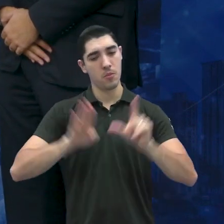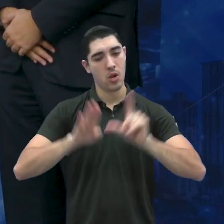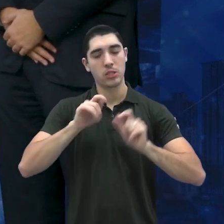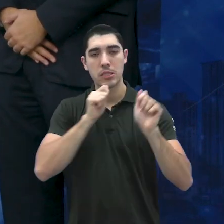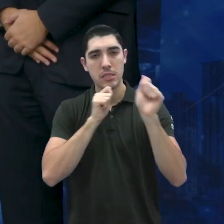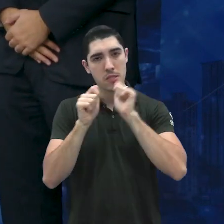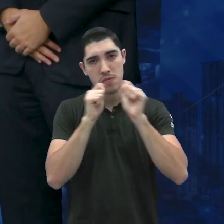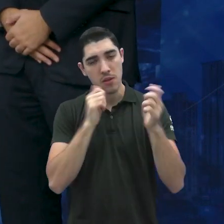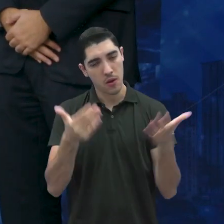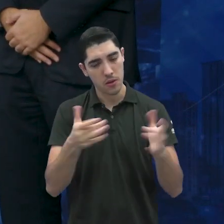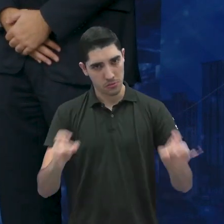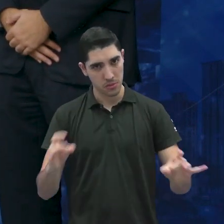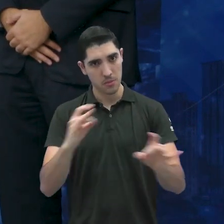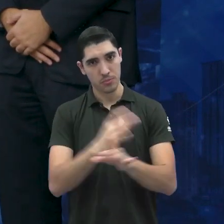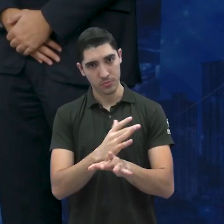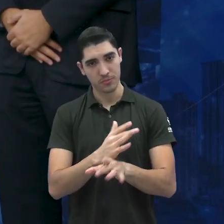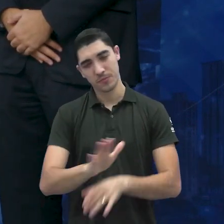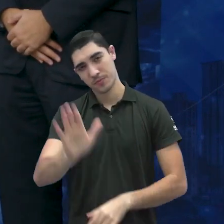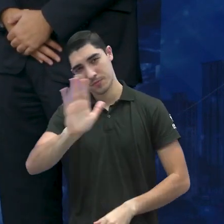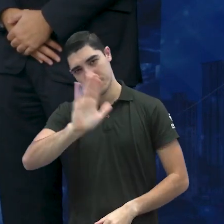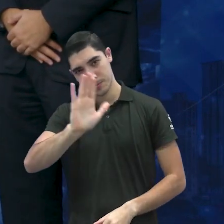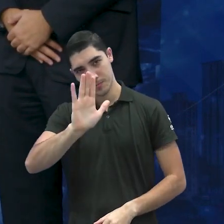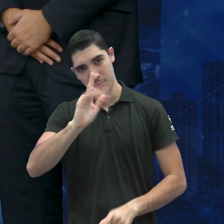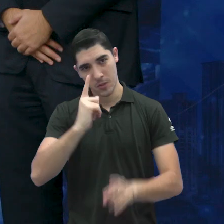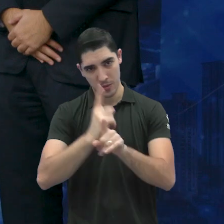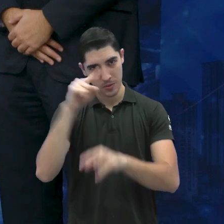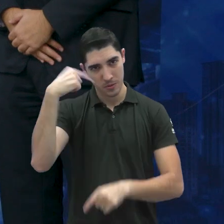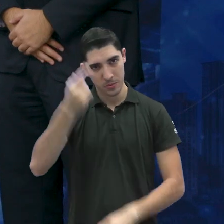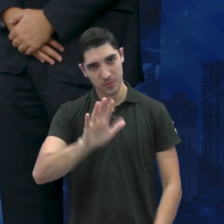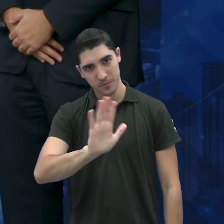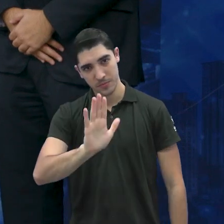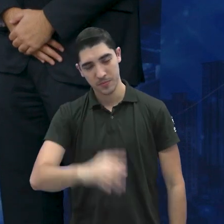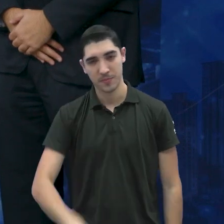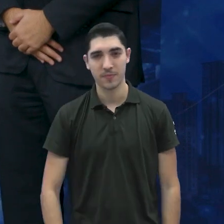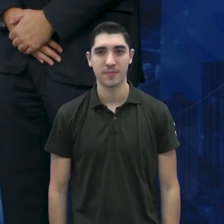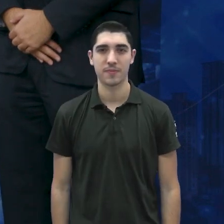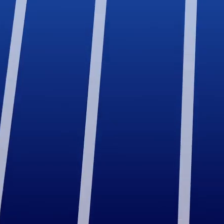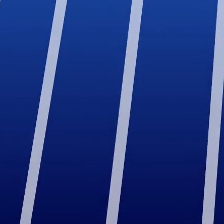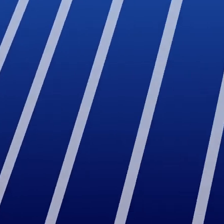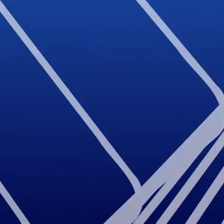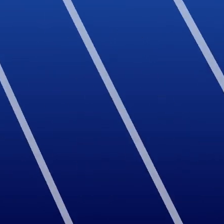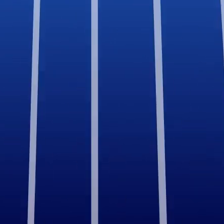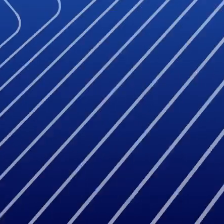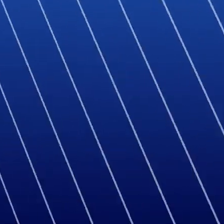é isso, pessoal. O Boletim Entrevista de hoje fica por aqui. Até uma próxima. Tchau, tchau.